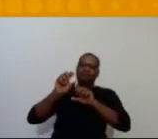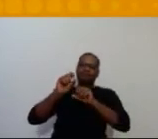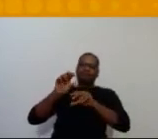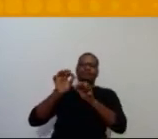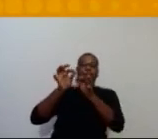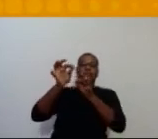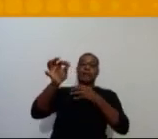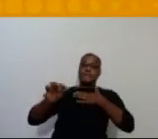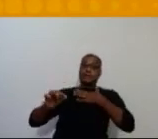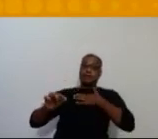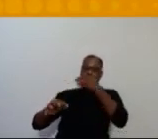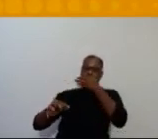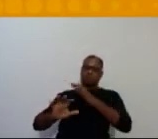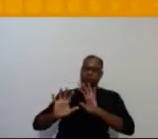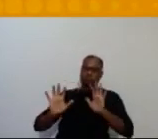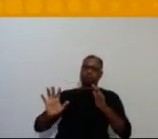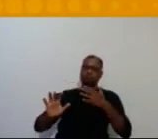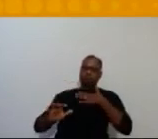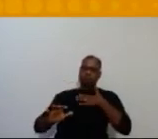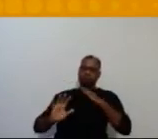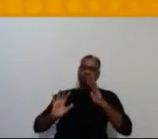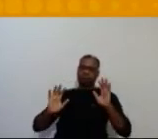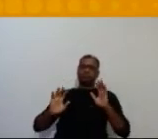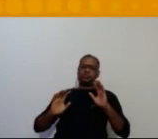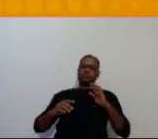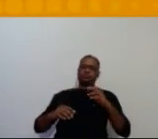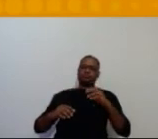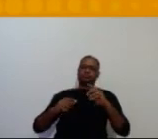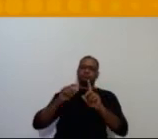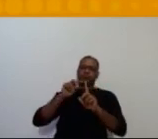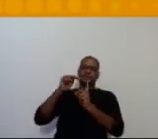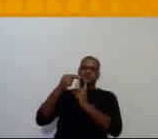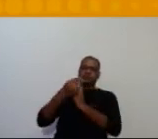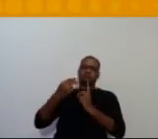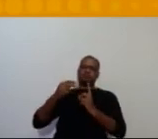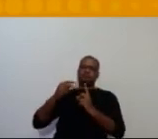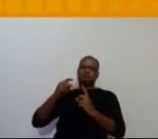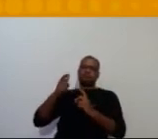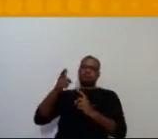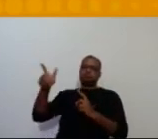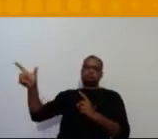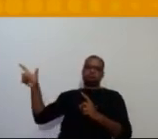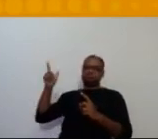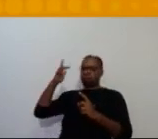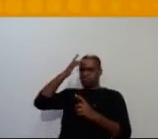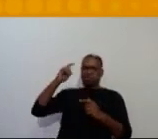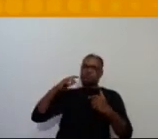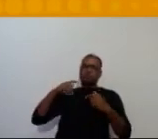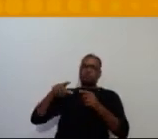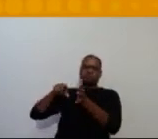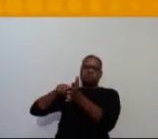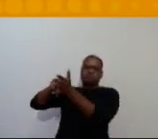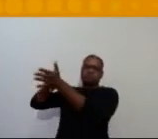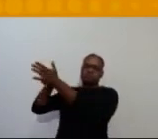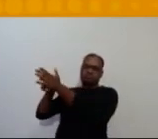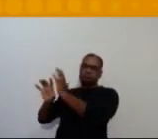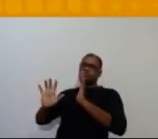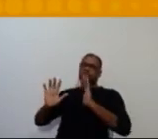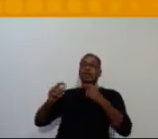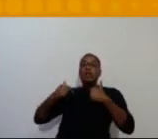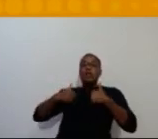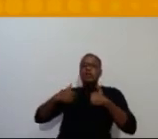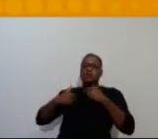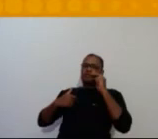Eu não estou trazendo visão de terceiros, nem de analistas. É uma análise minha de mercado mais ampla, que